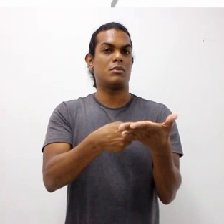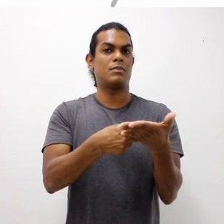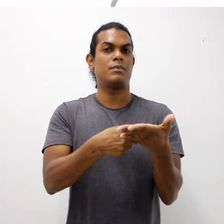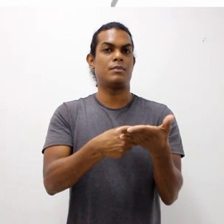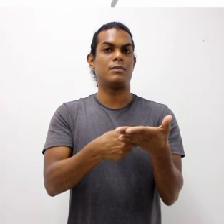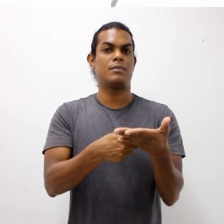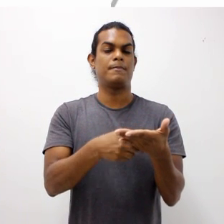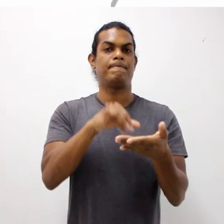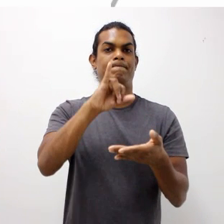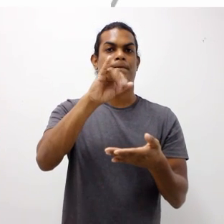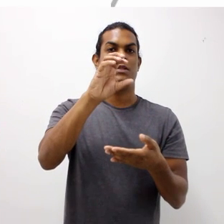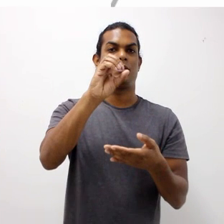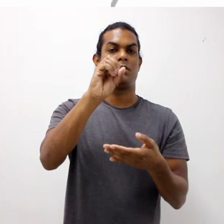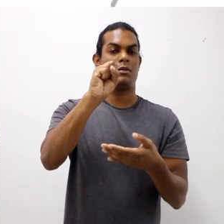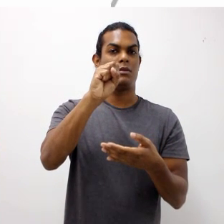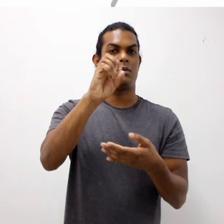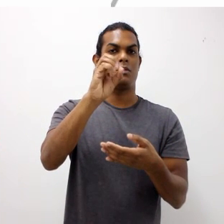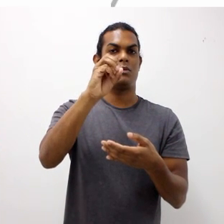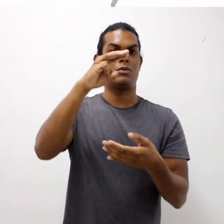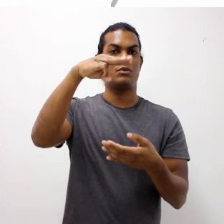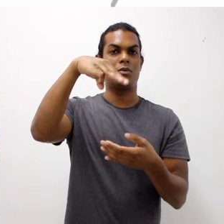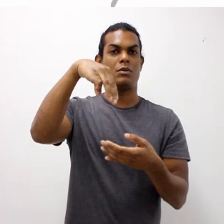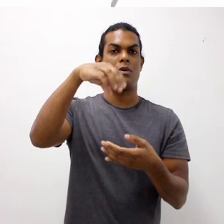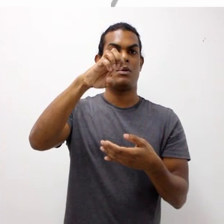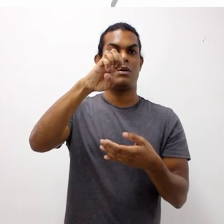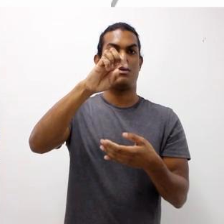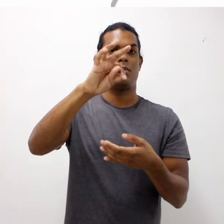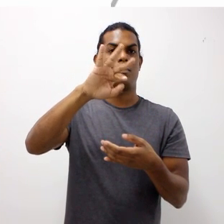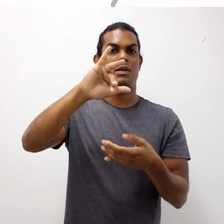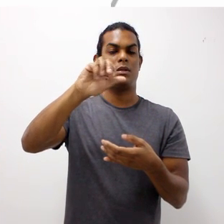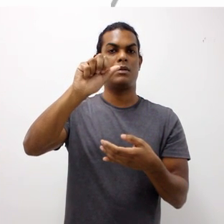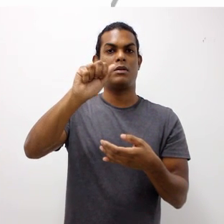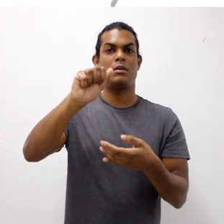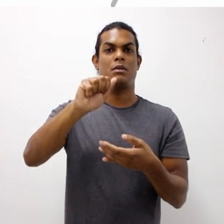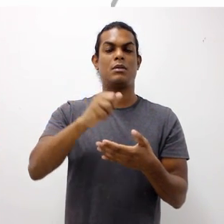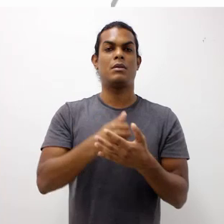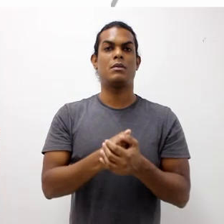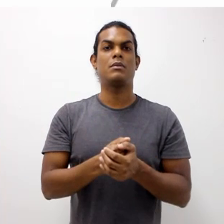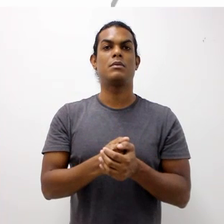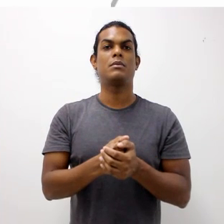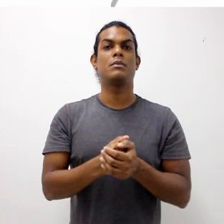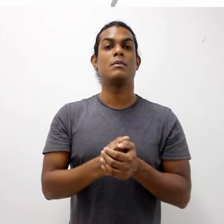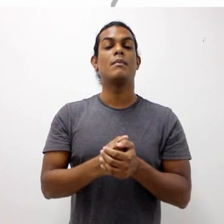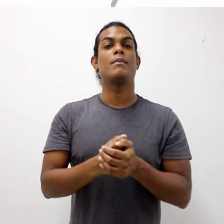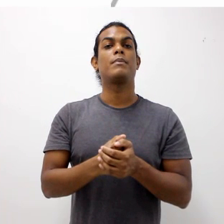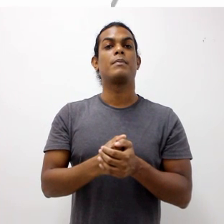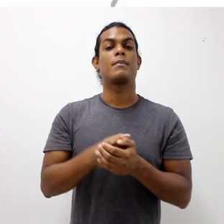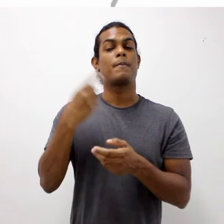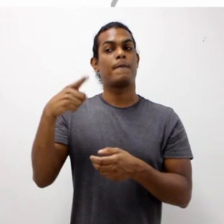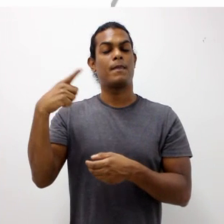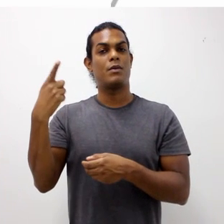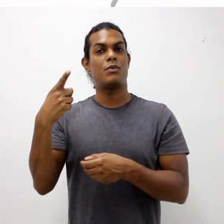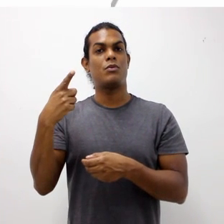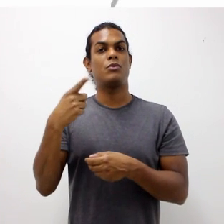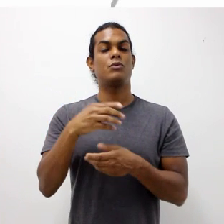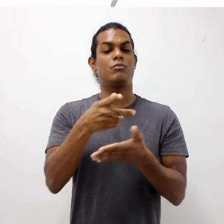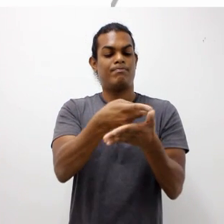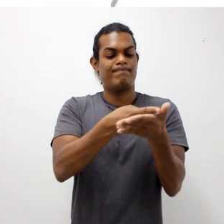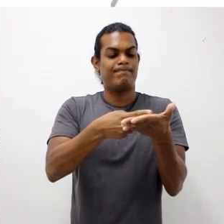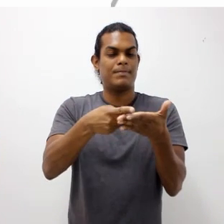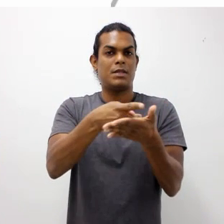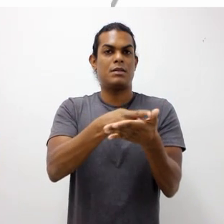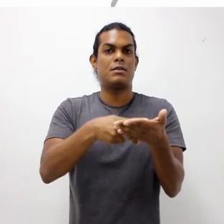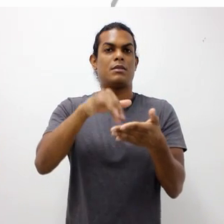real, com a deformação em cada eixo, e a isometria desenhada em desenho isométrico, que é o que a gente vai trabalhar nessa